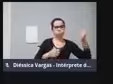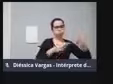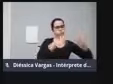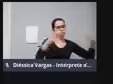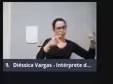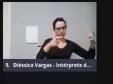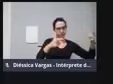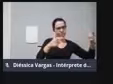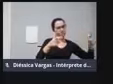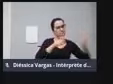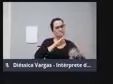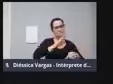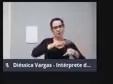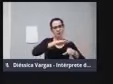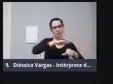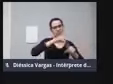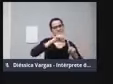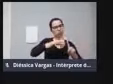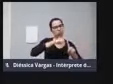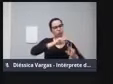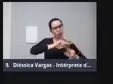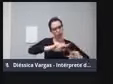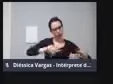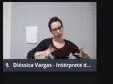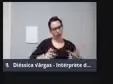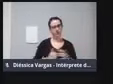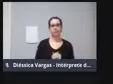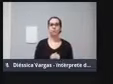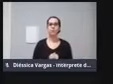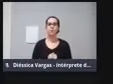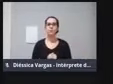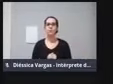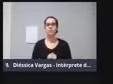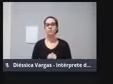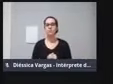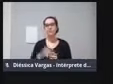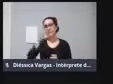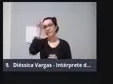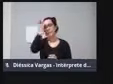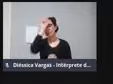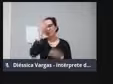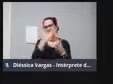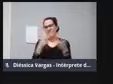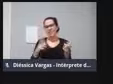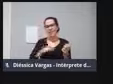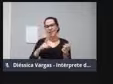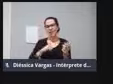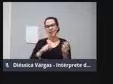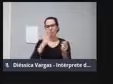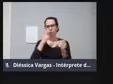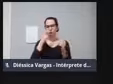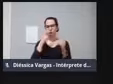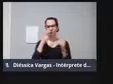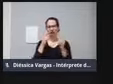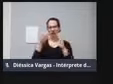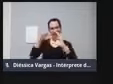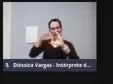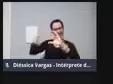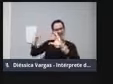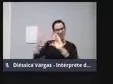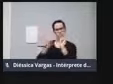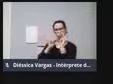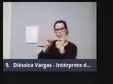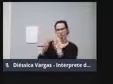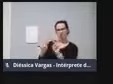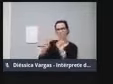diverso de animais. Os insetos, então, eles têm uma aparência muito variada, né, se a gente for comparar, por exemplo, uma